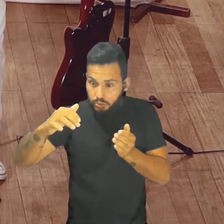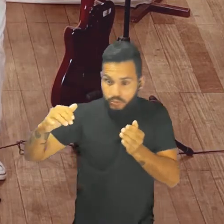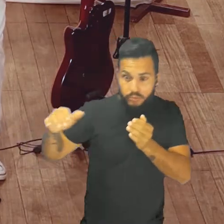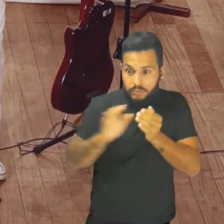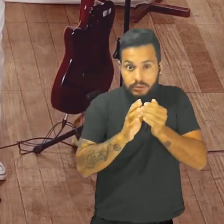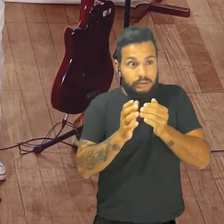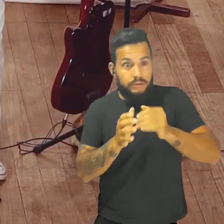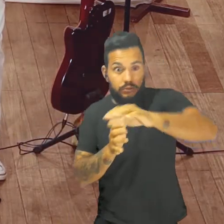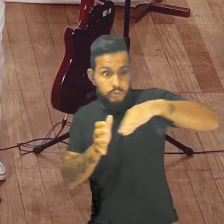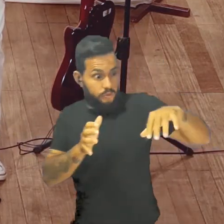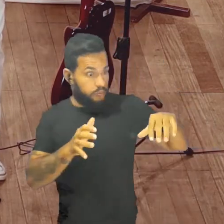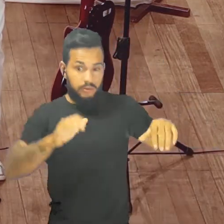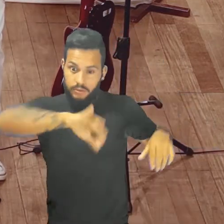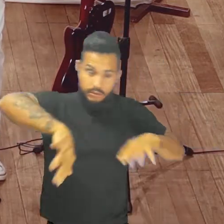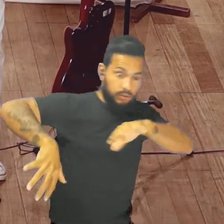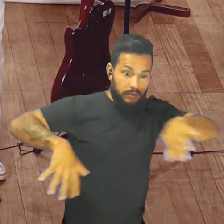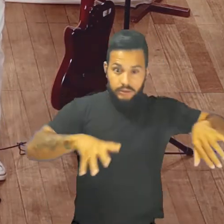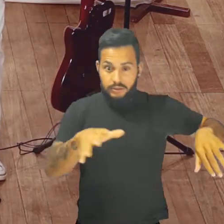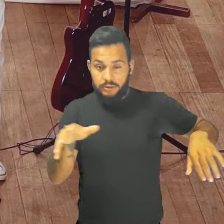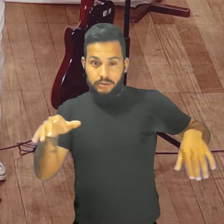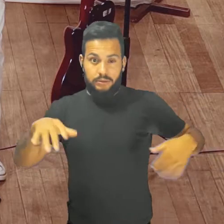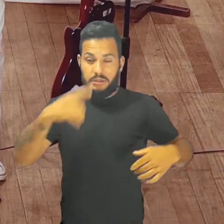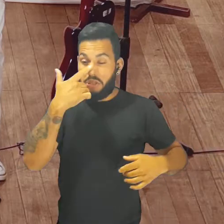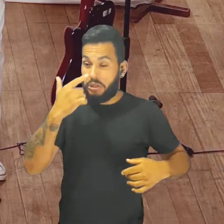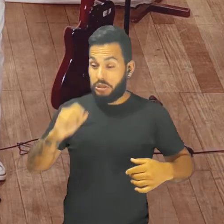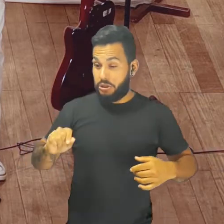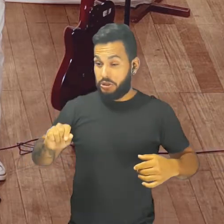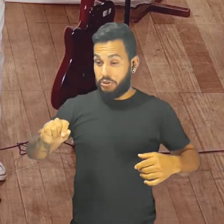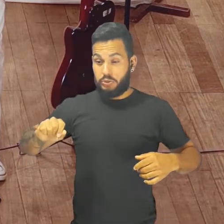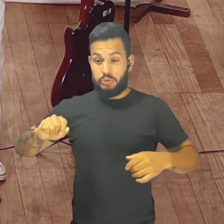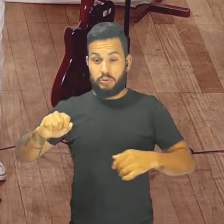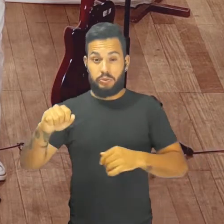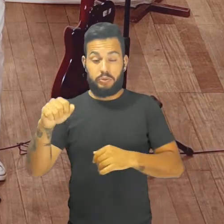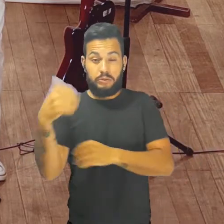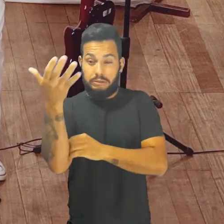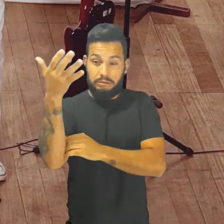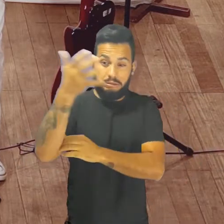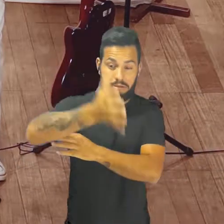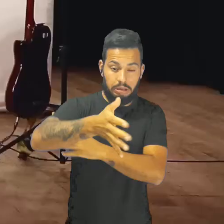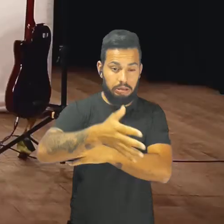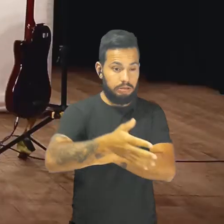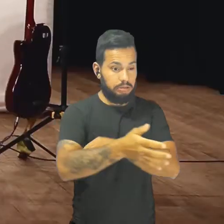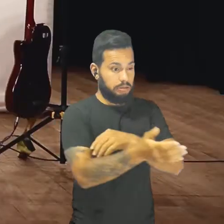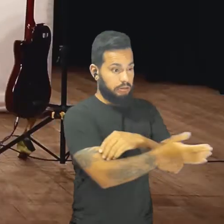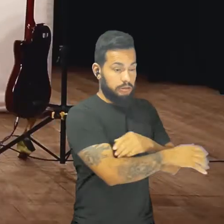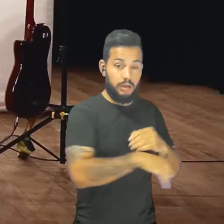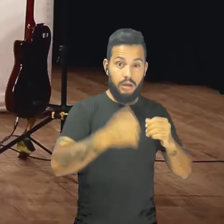entupir o bueiro. Era tudo isso, sacolas de lixo, galhos, sacolas, sujeira.